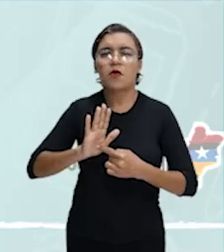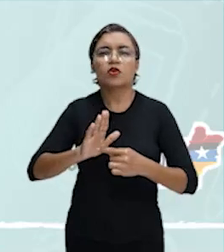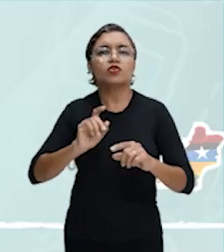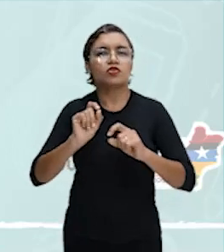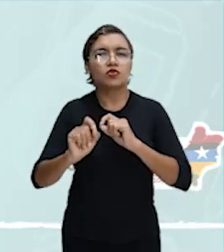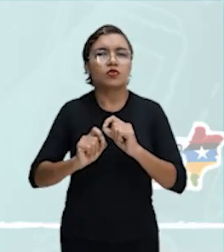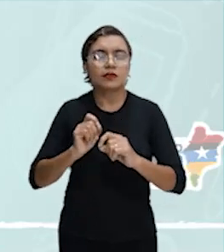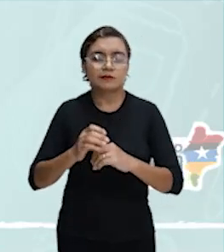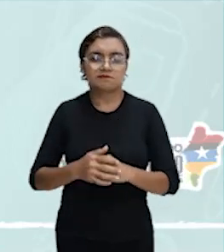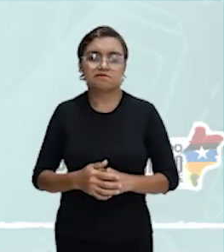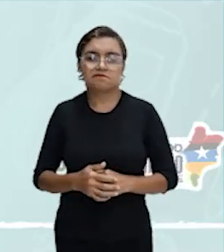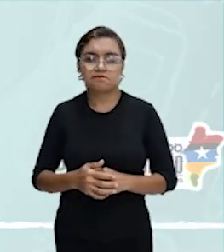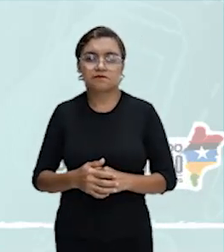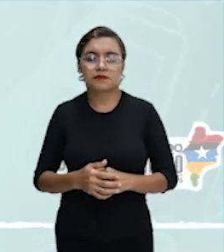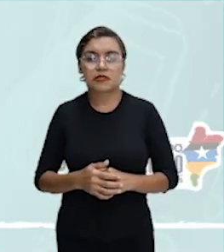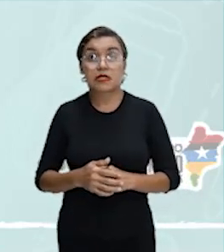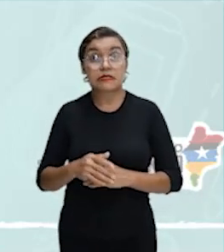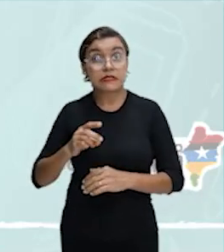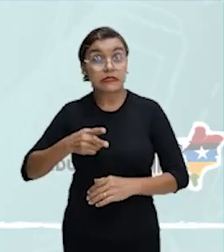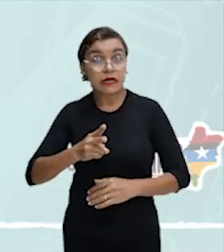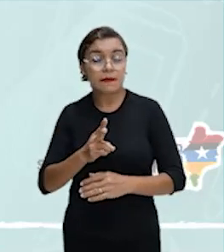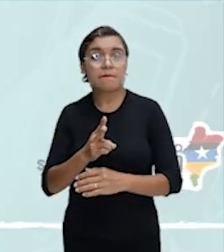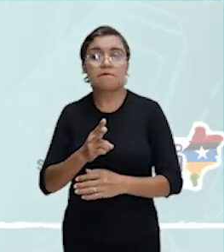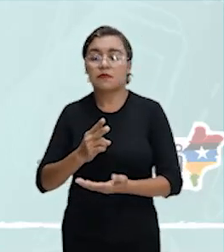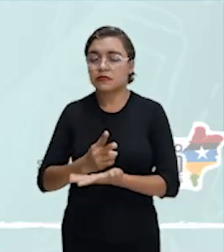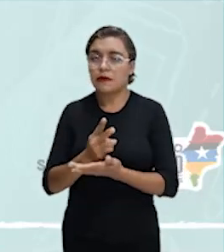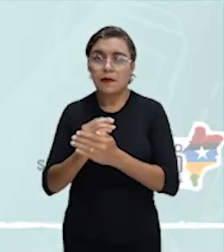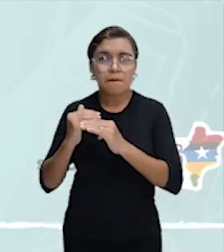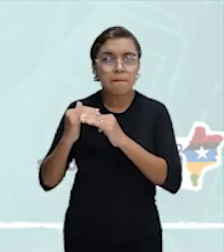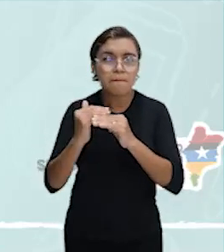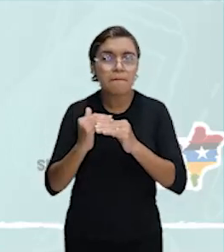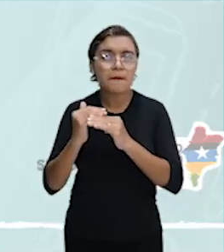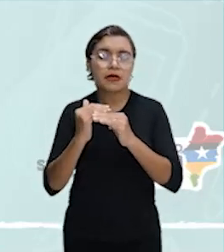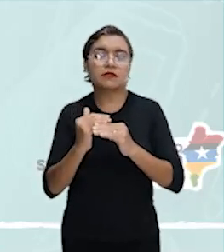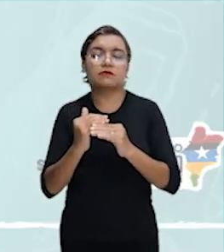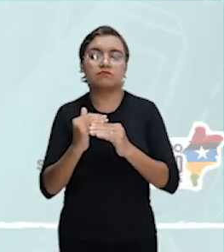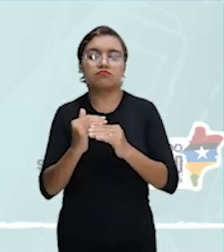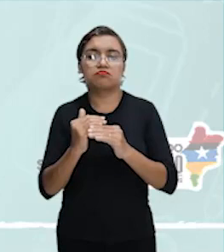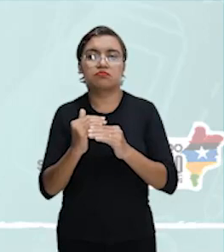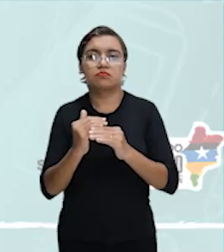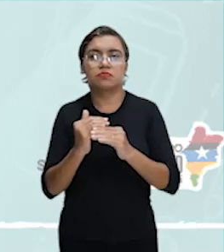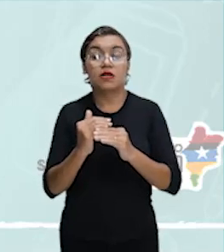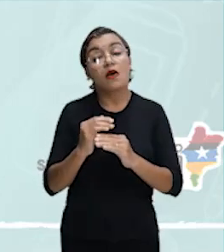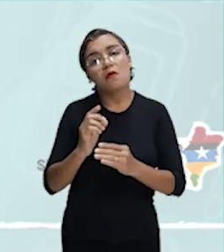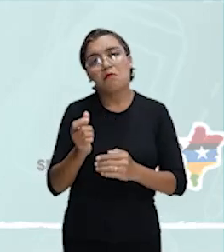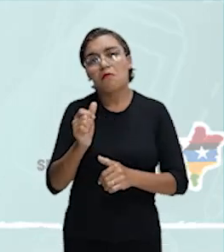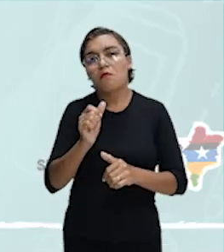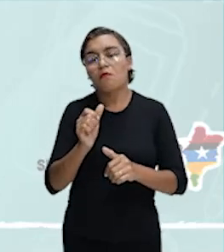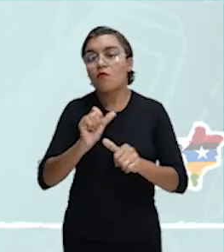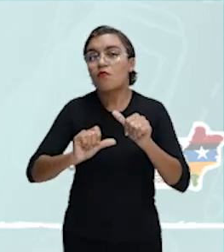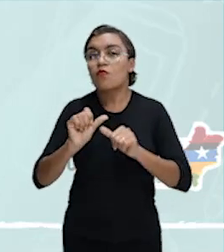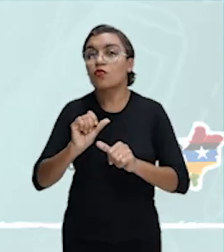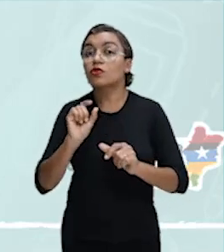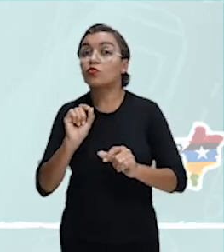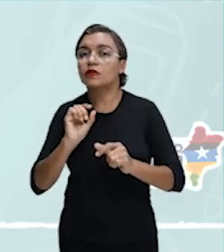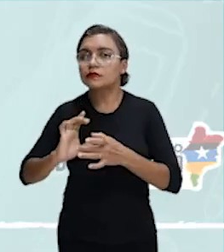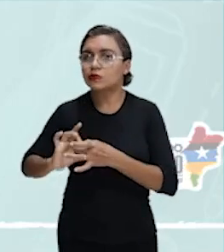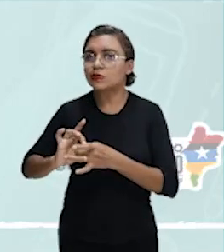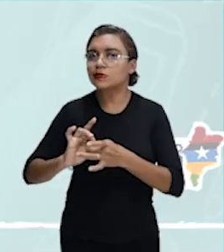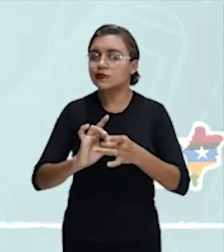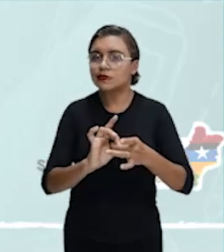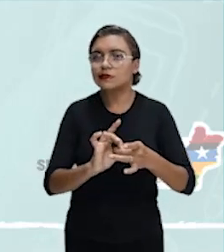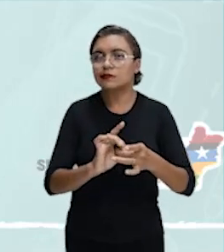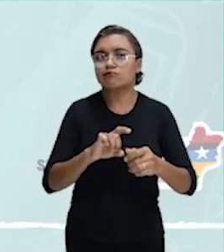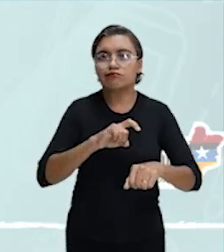sempre padrão, elas seguem sempre o mesmo modelo. O que você tem que alterar é a contextualização com o tempo verbal. Então, se